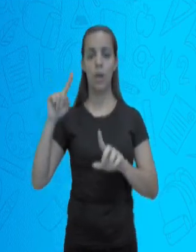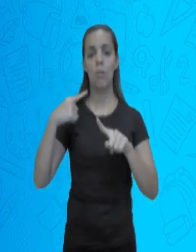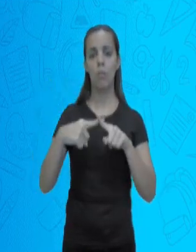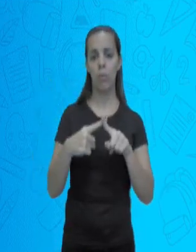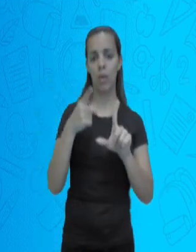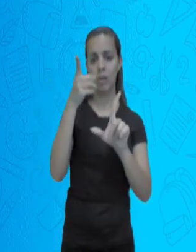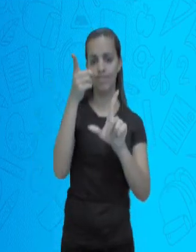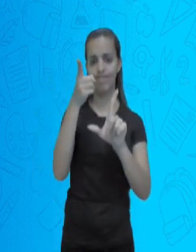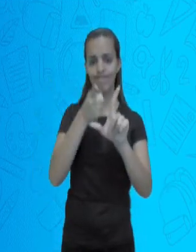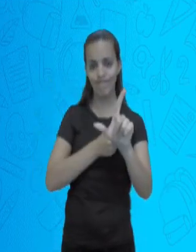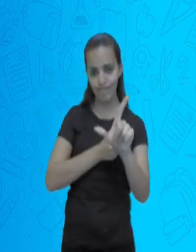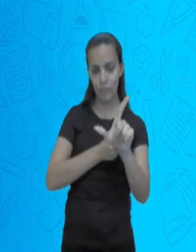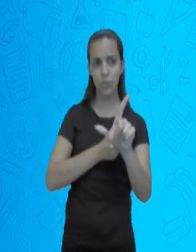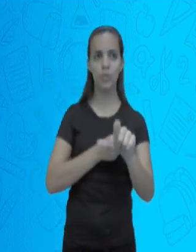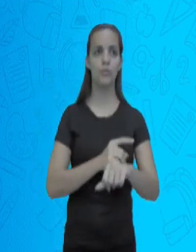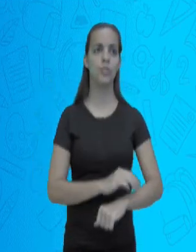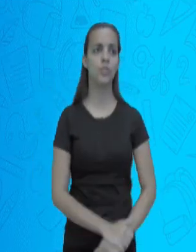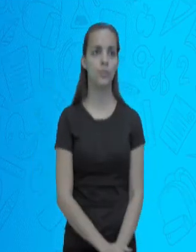meio.